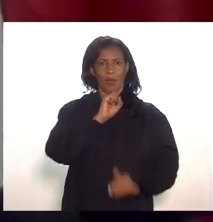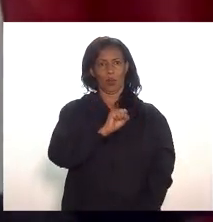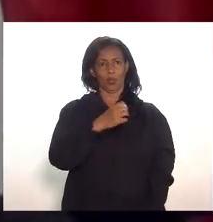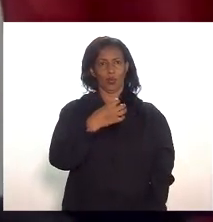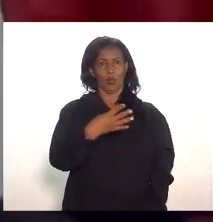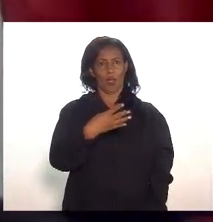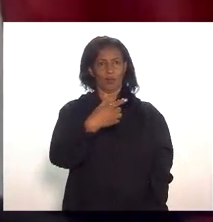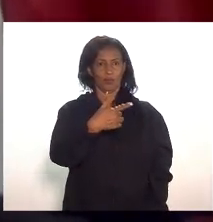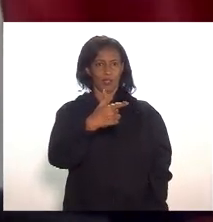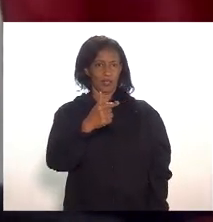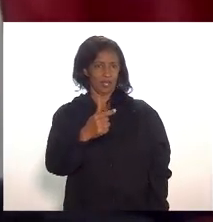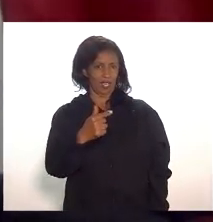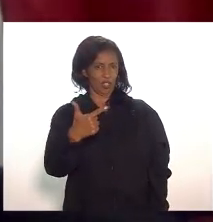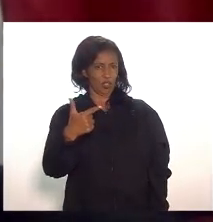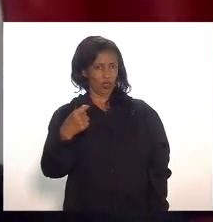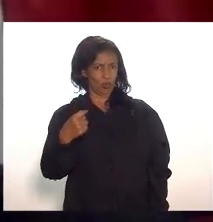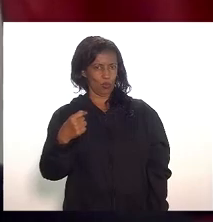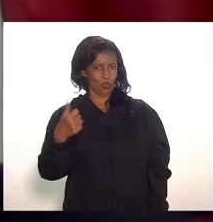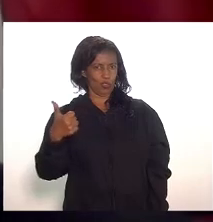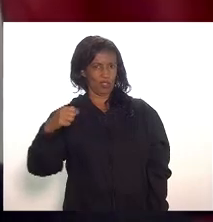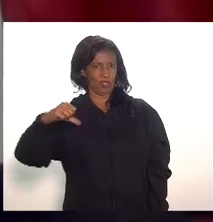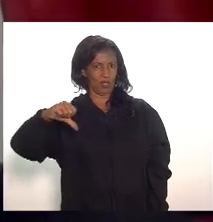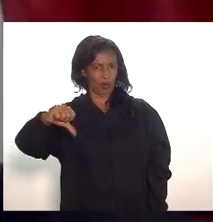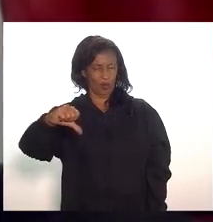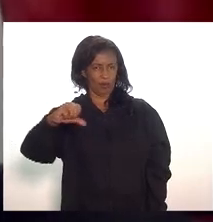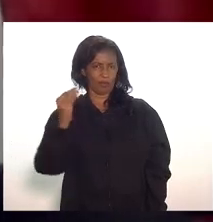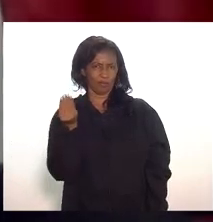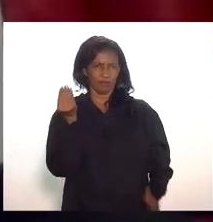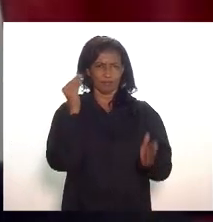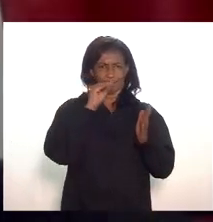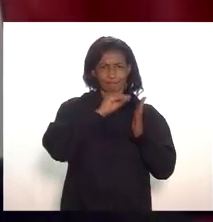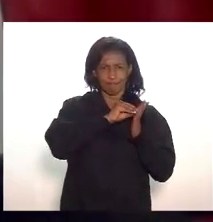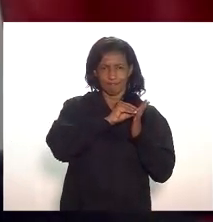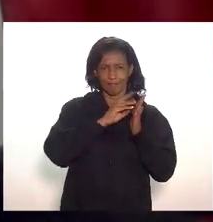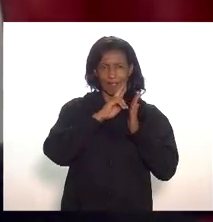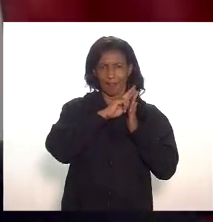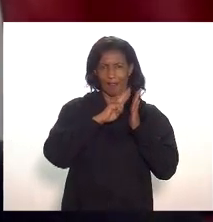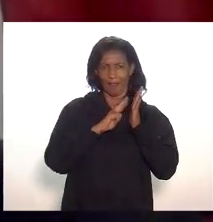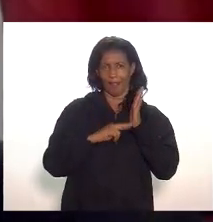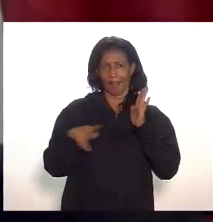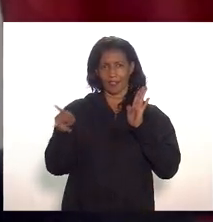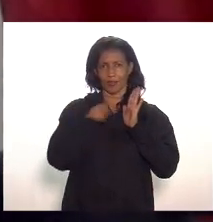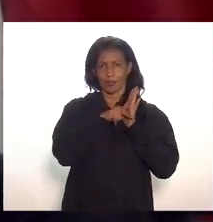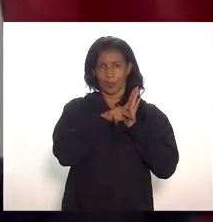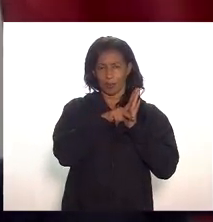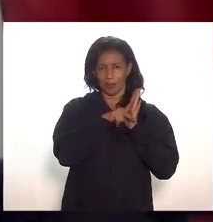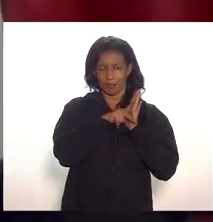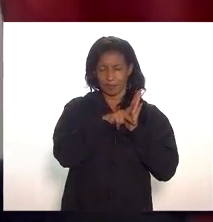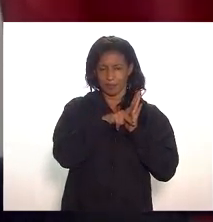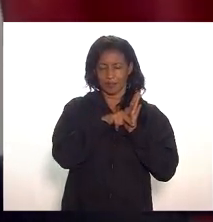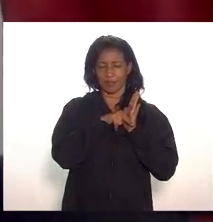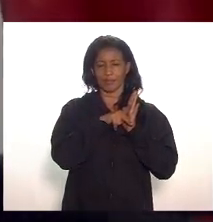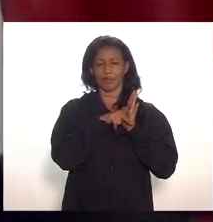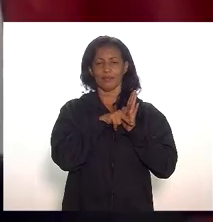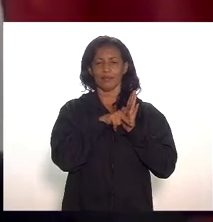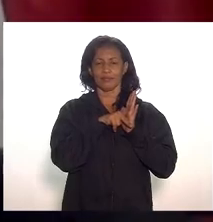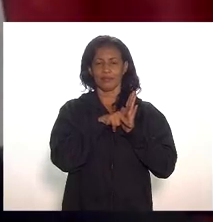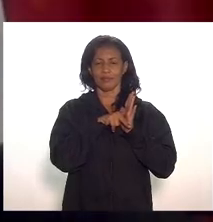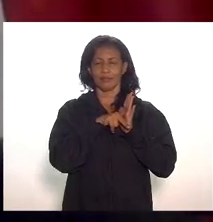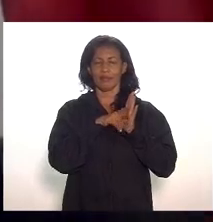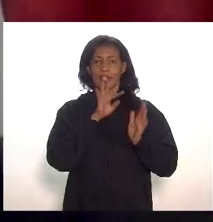8427 de 2019, colocando algumas regras específicas a respeito